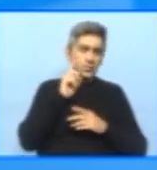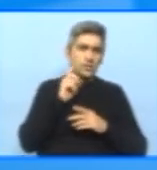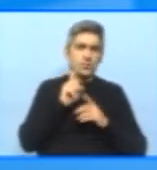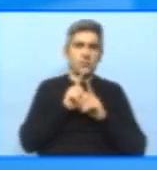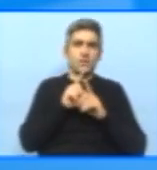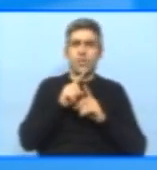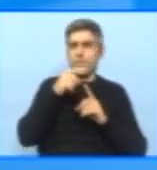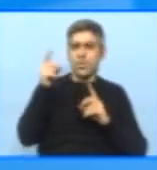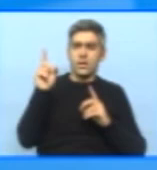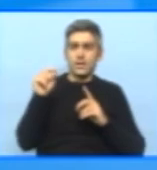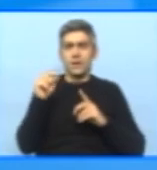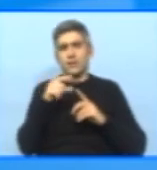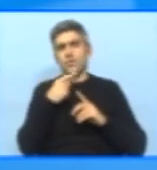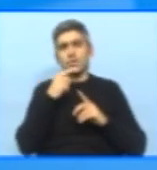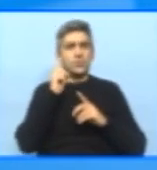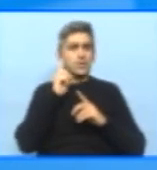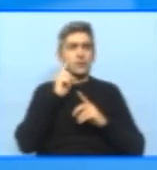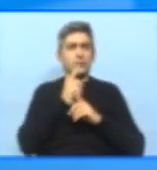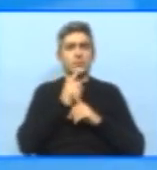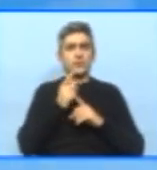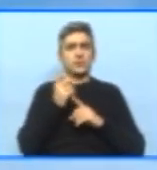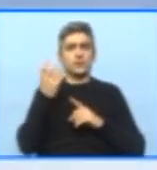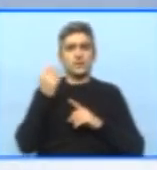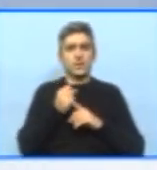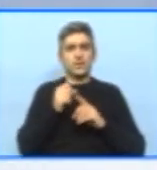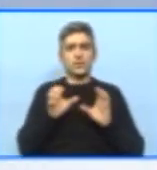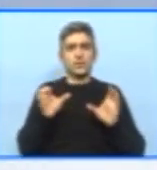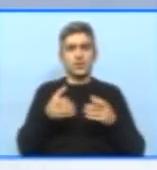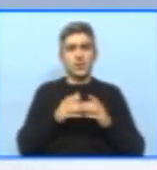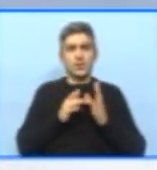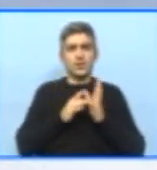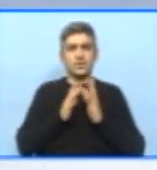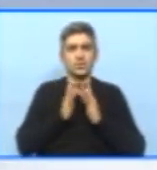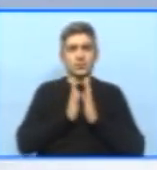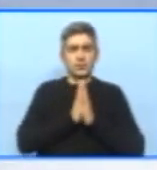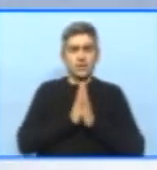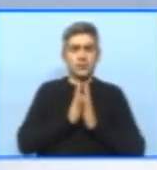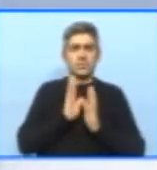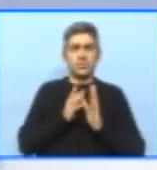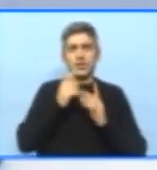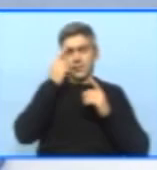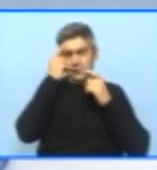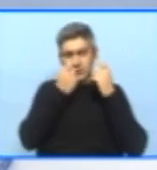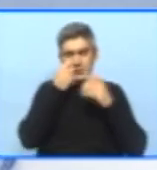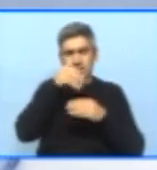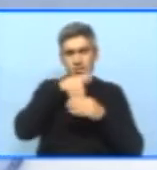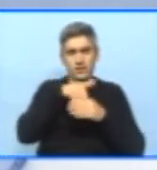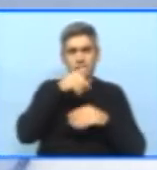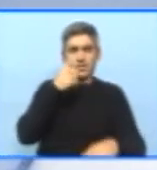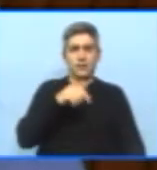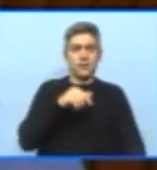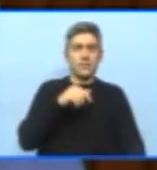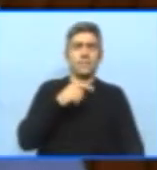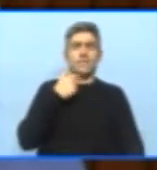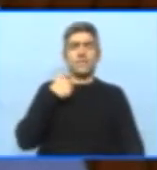igualmente como todas as outras, sem dúvida, mas porque ela vem trazer a comunidade cristã já na sua reflexão. Não é? Nós temos